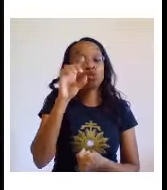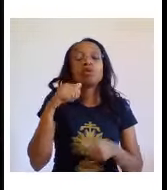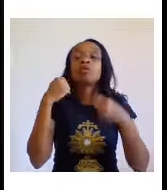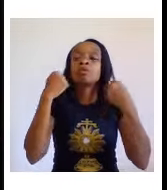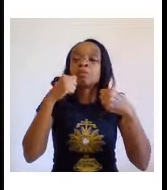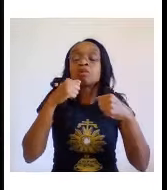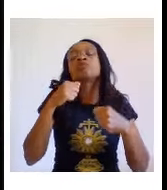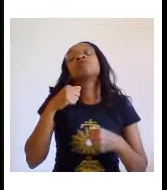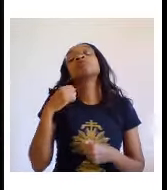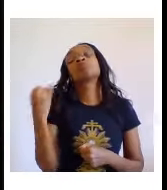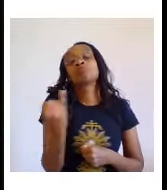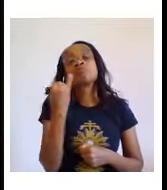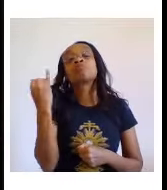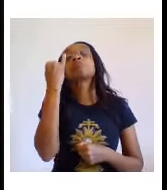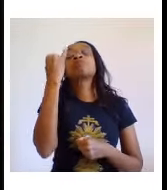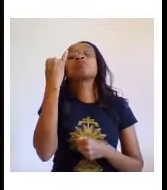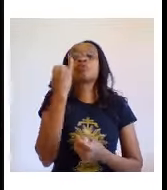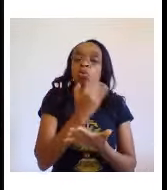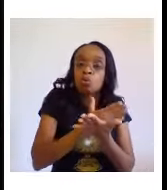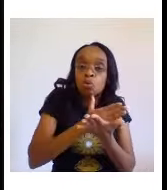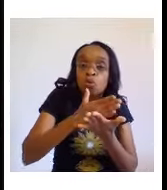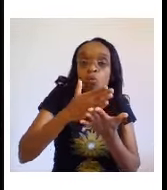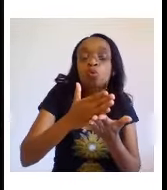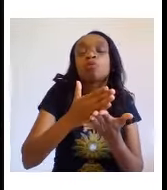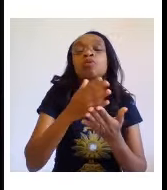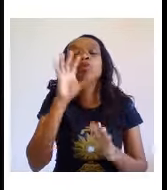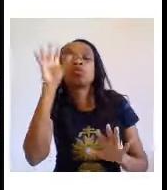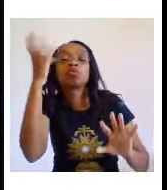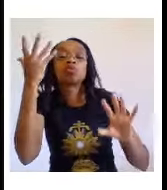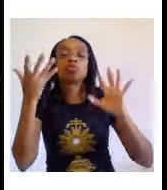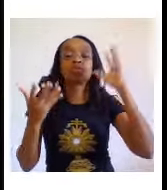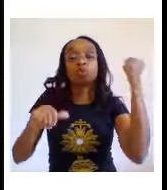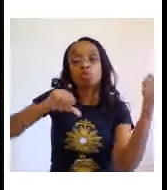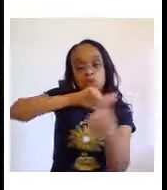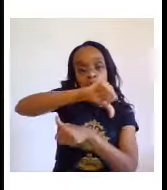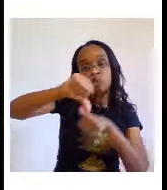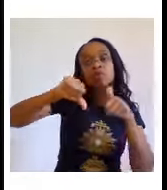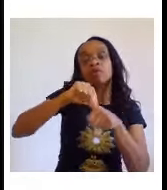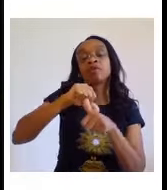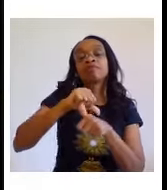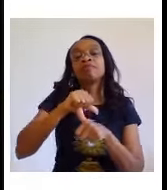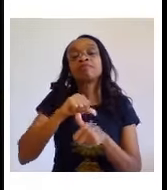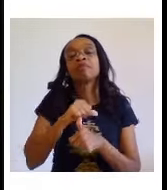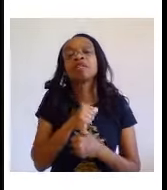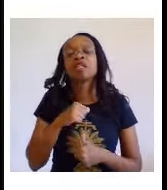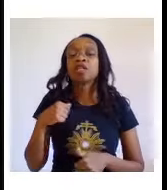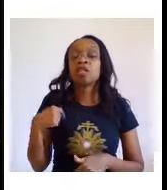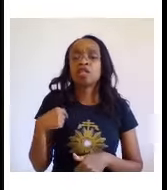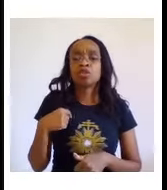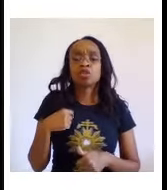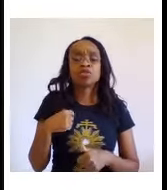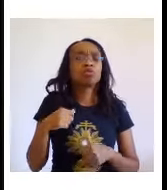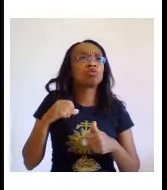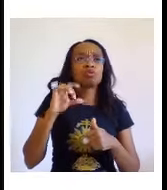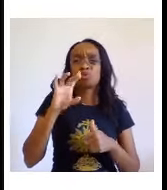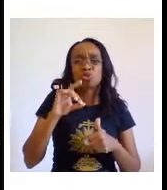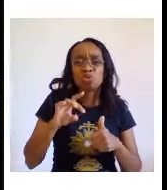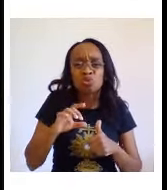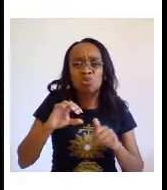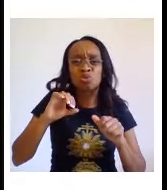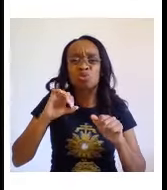convido a todos que a gente comece a falar da mudança do clima, da crise climática, e não é uma crise